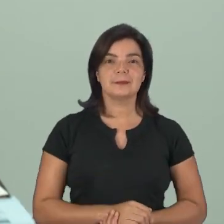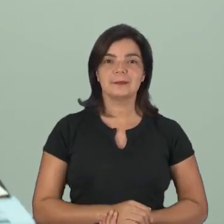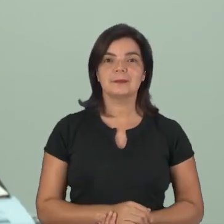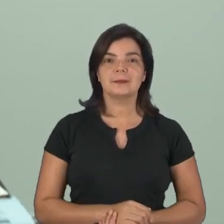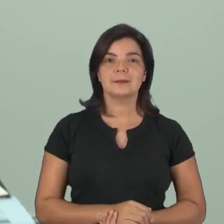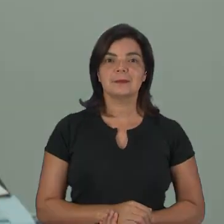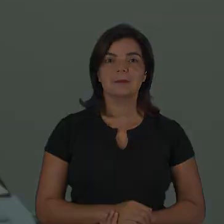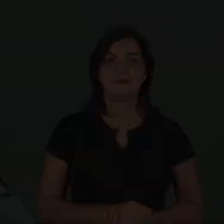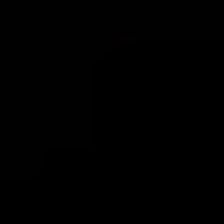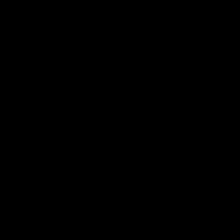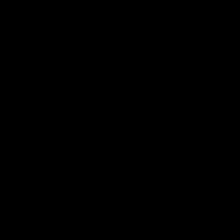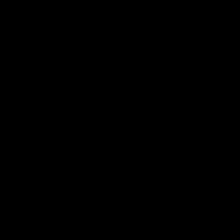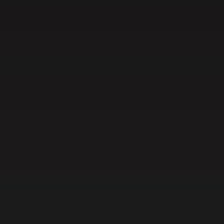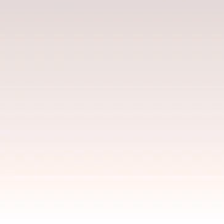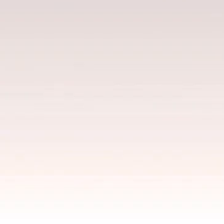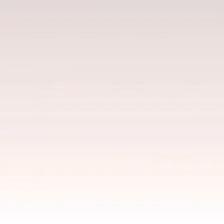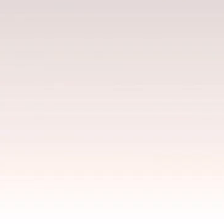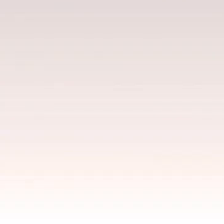próxima aula